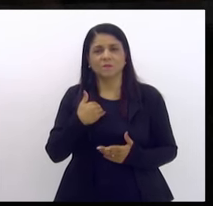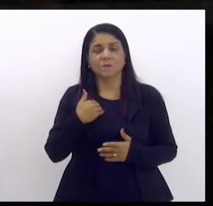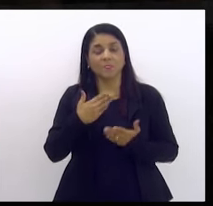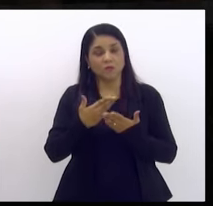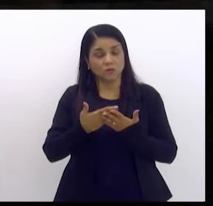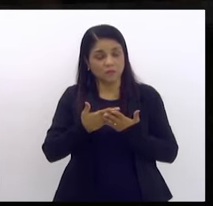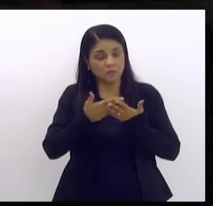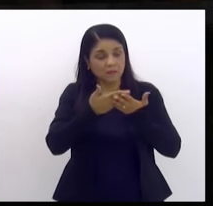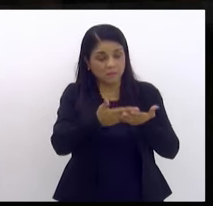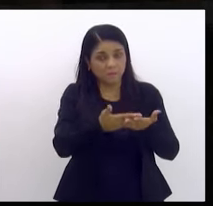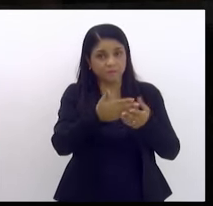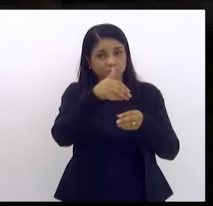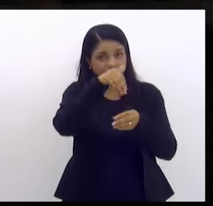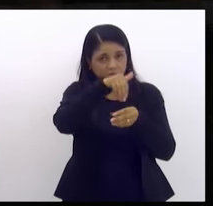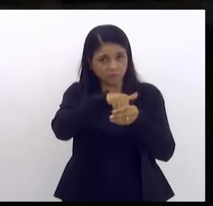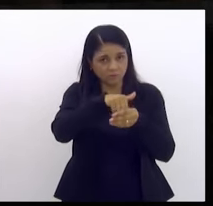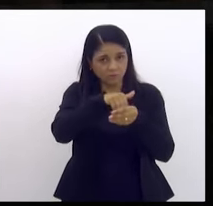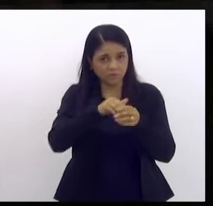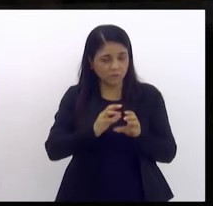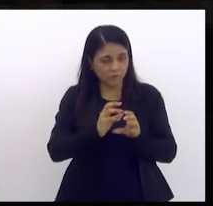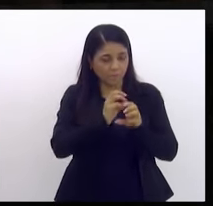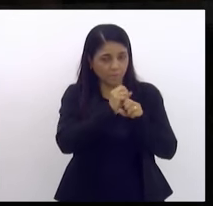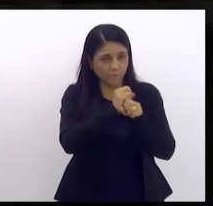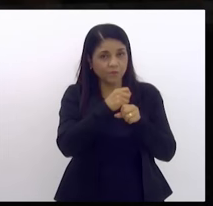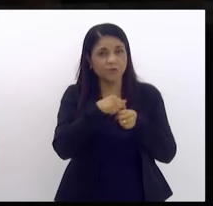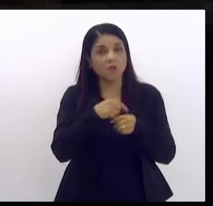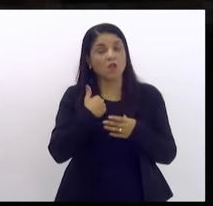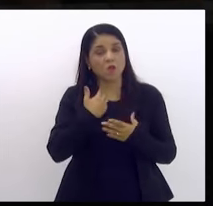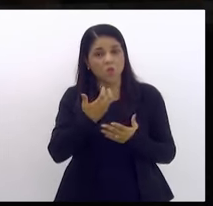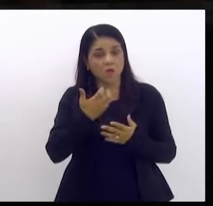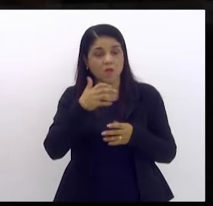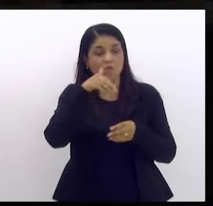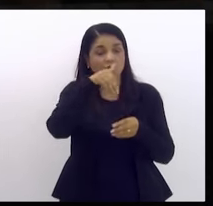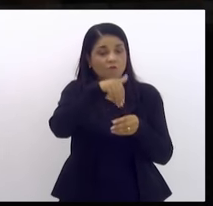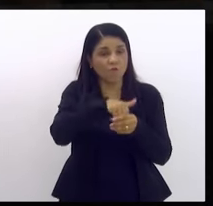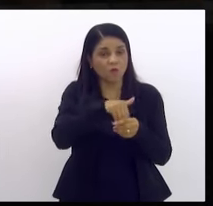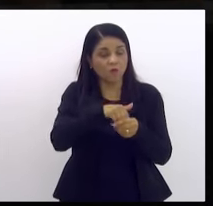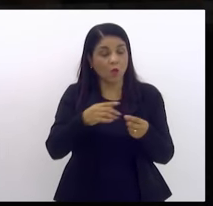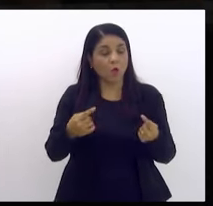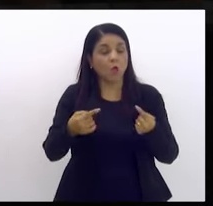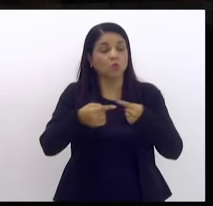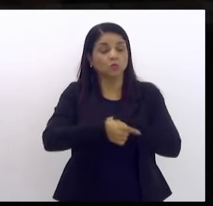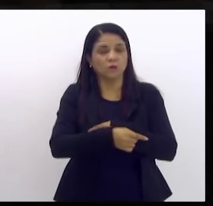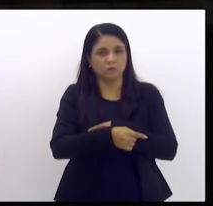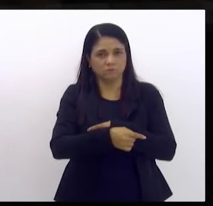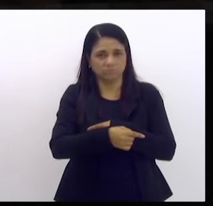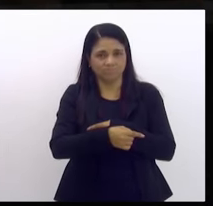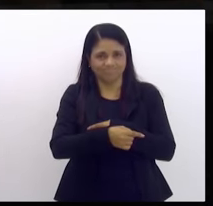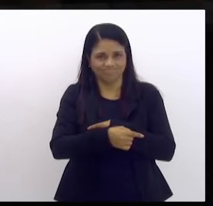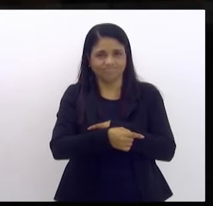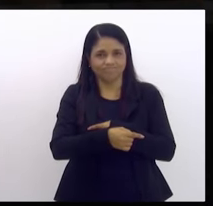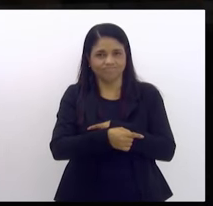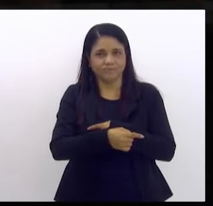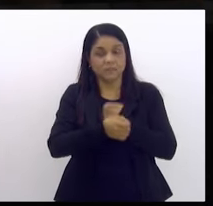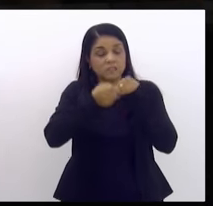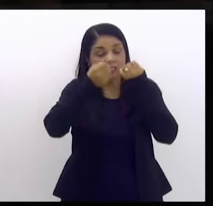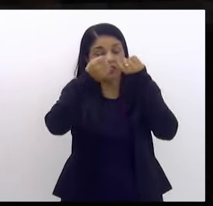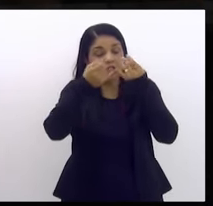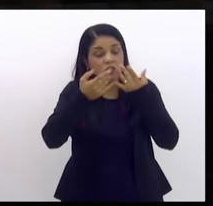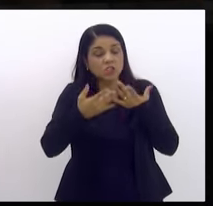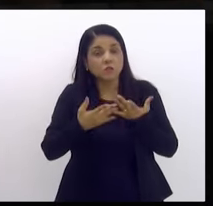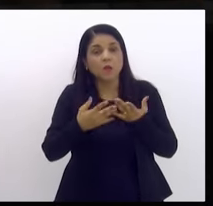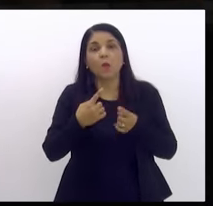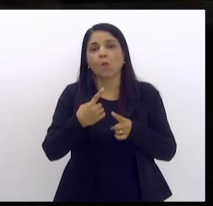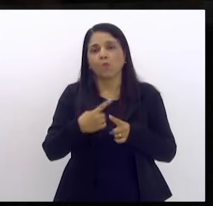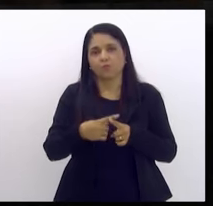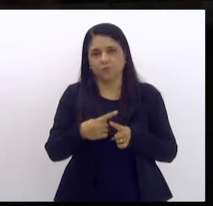encaminhando a votação porque vou votar contrário e quero explicitar os